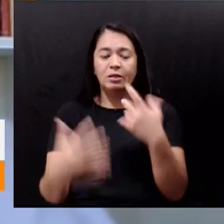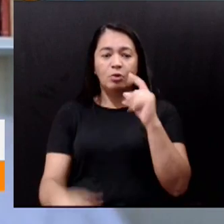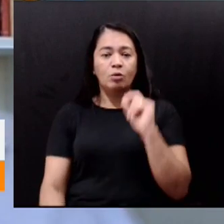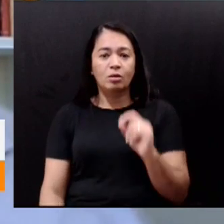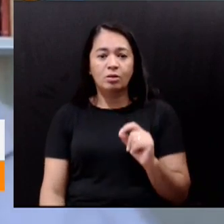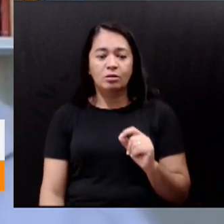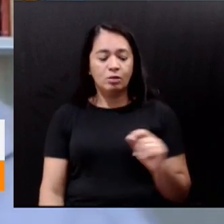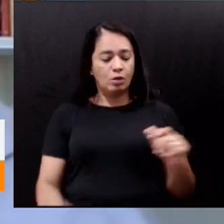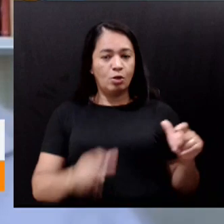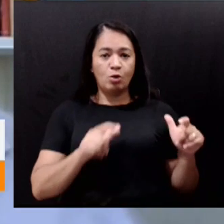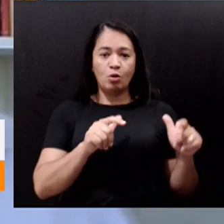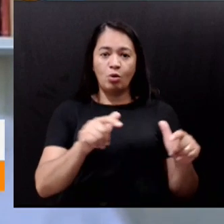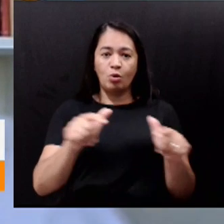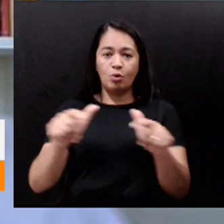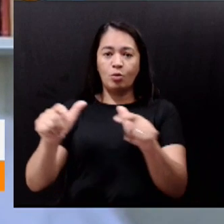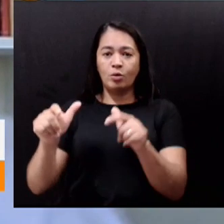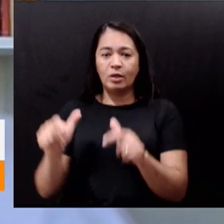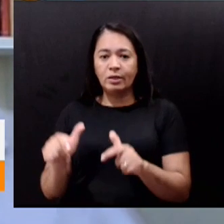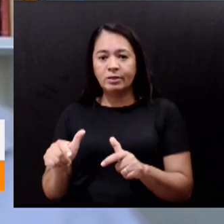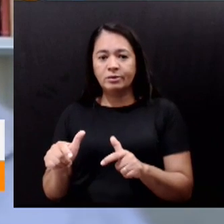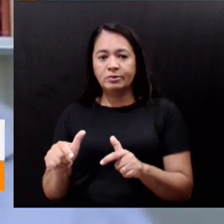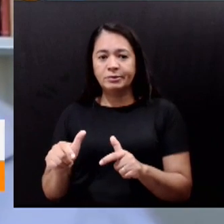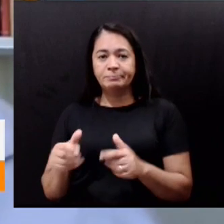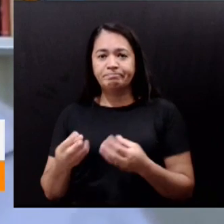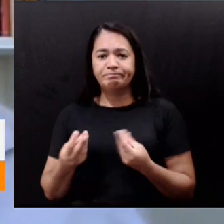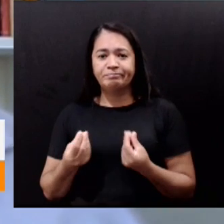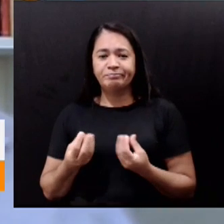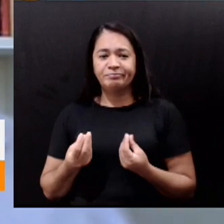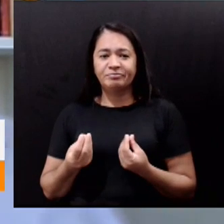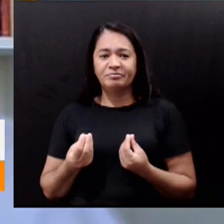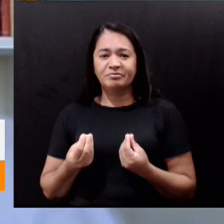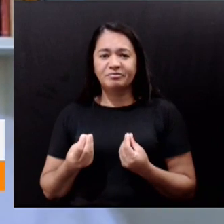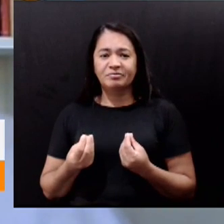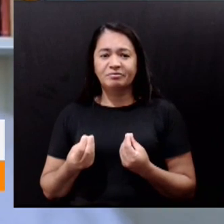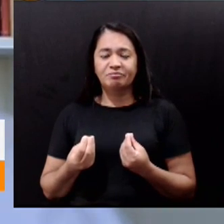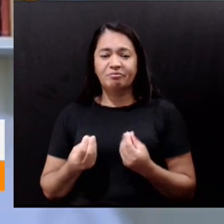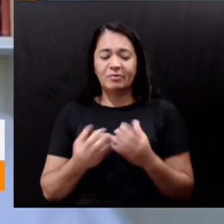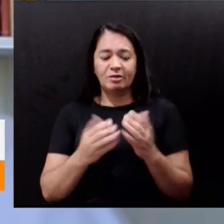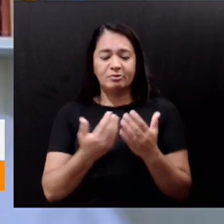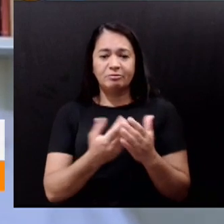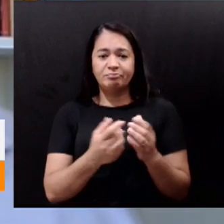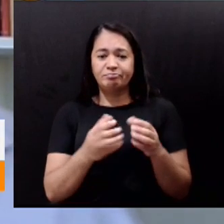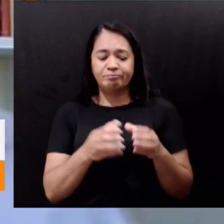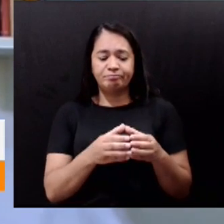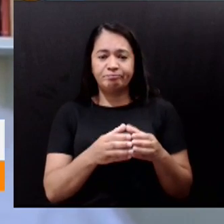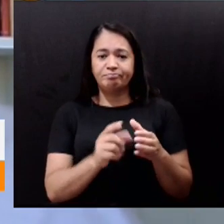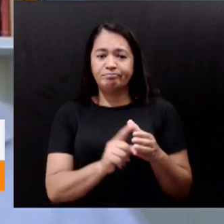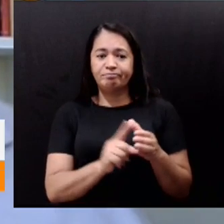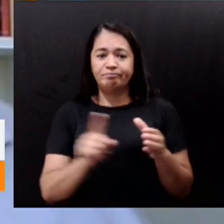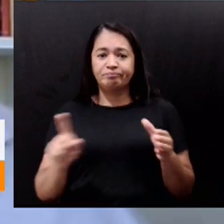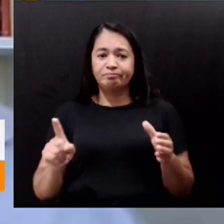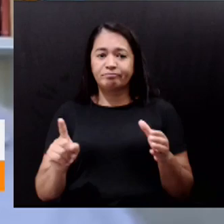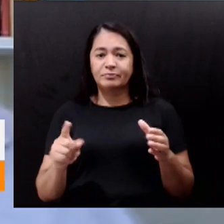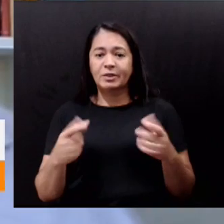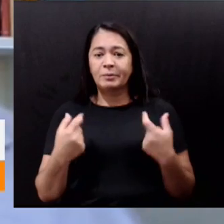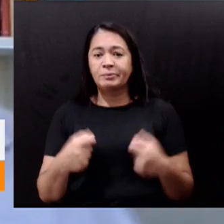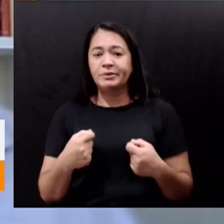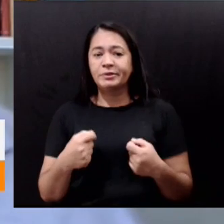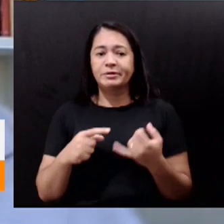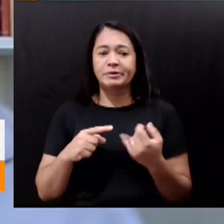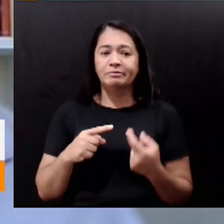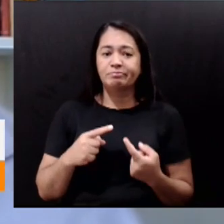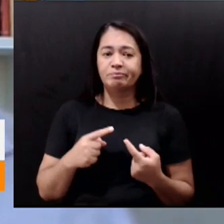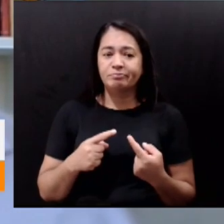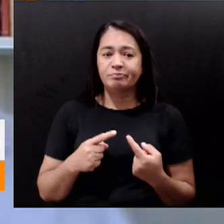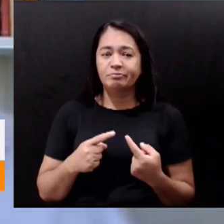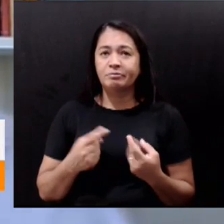muitas vezes não são segregados, né? Porque são espaços que demandam uma certa... Por